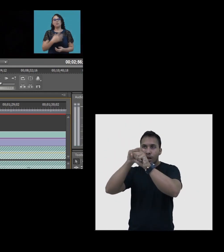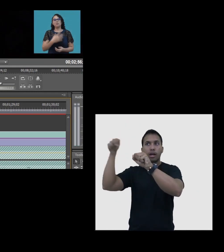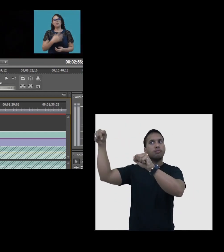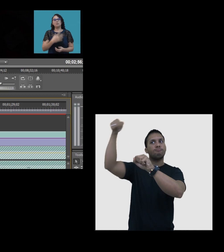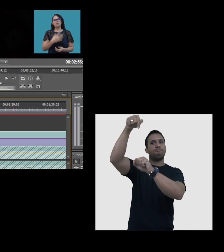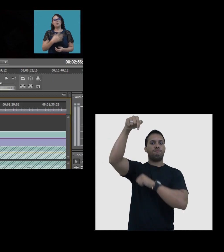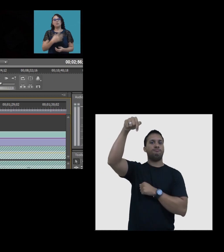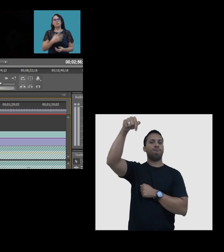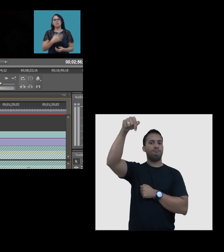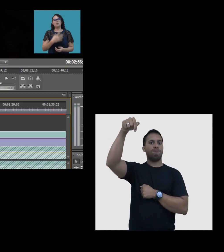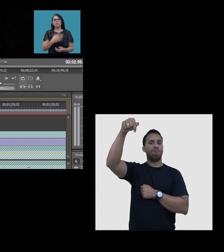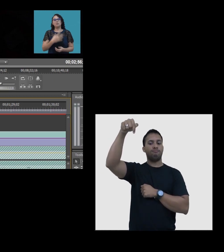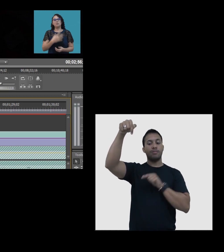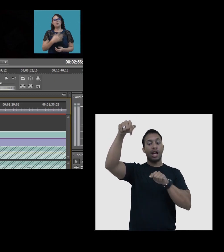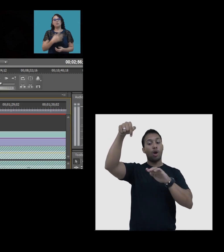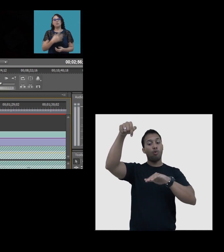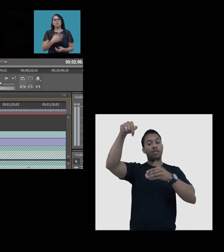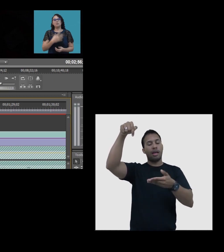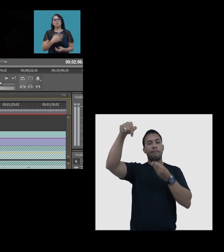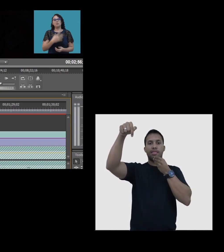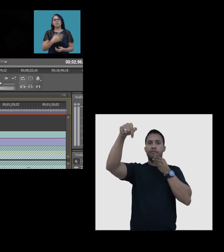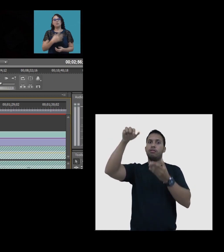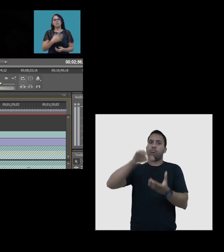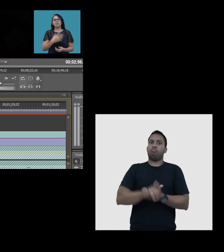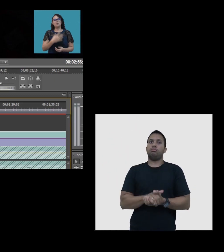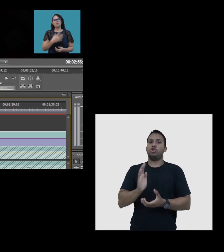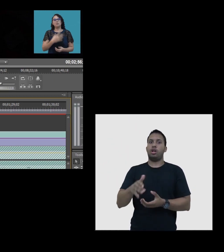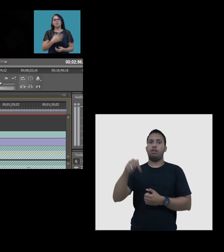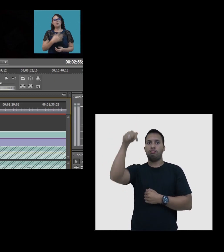deveria ter, digamos, parado as mãos ali.